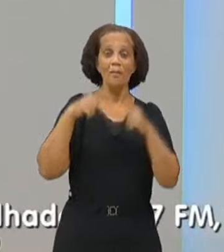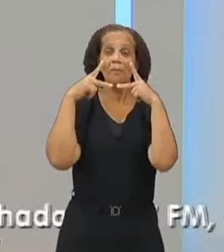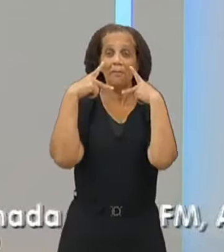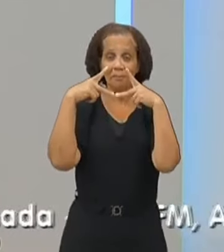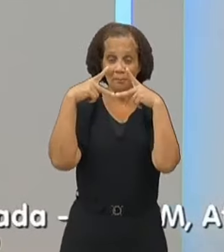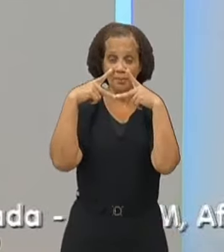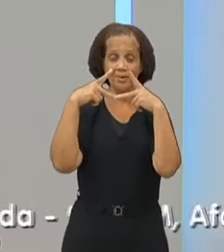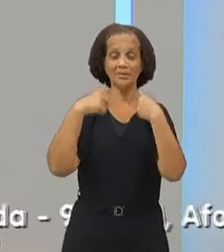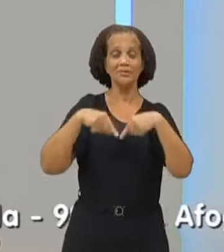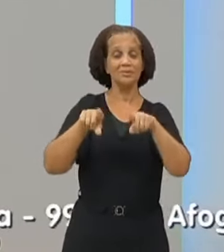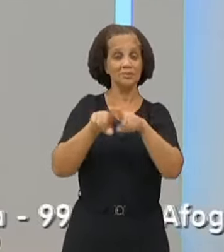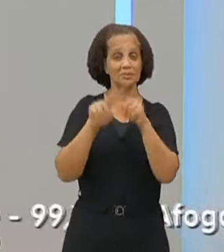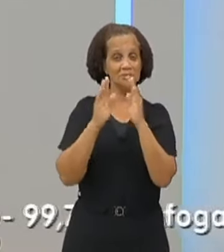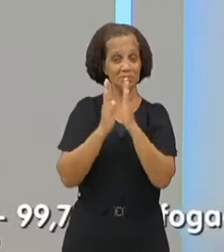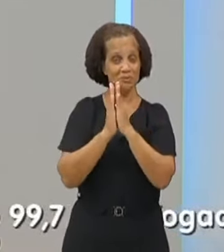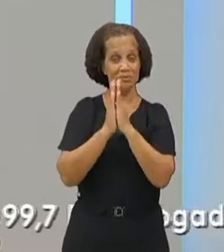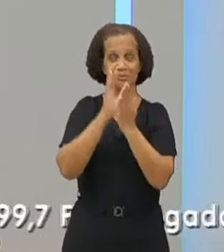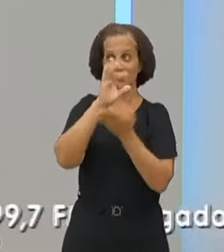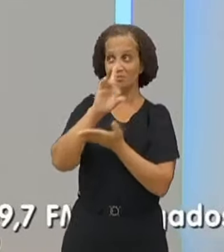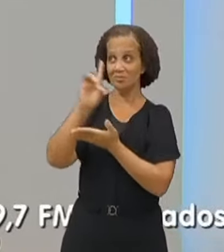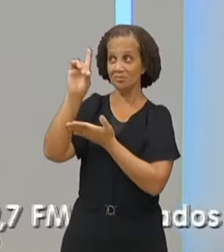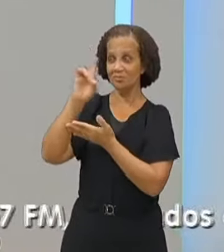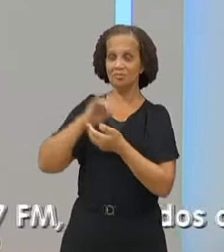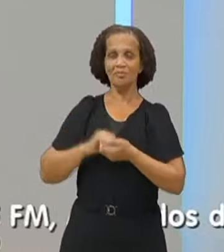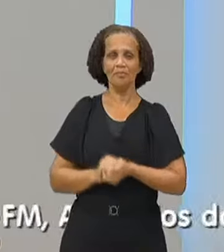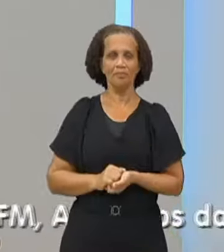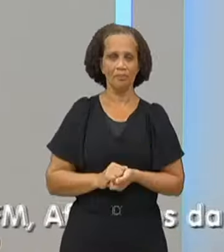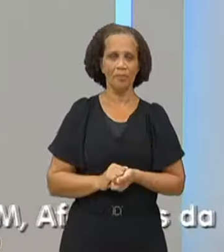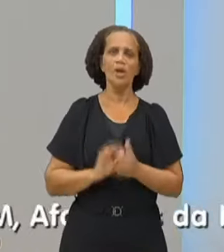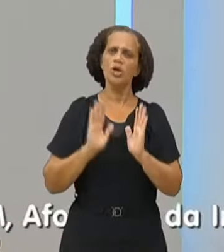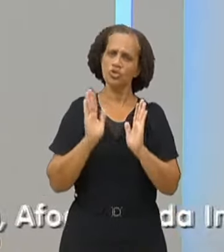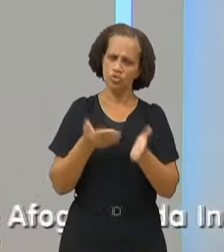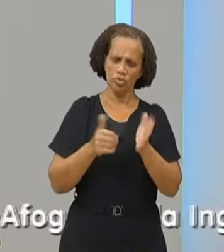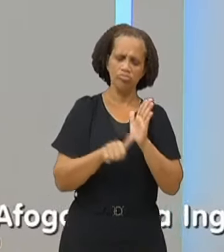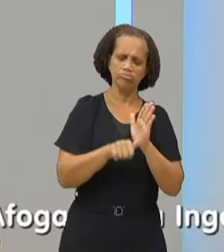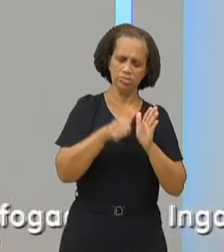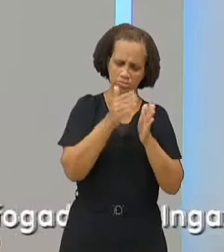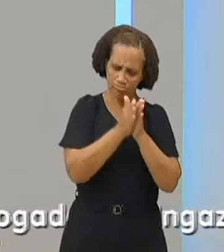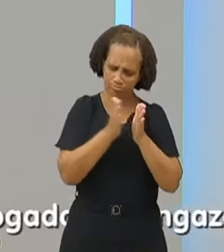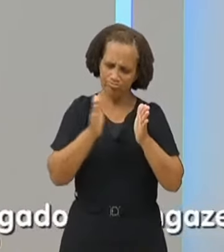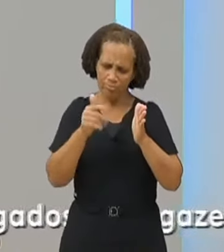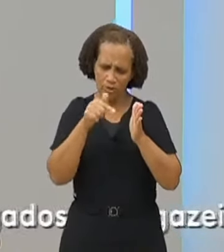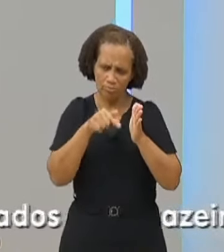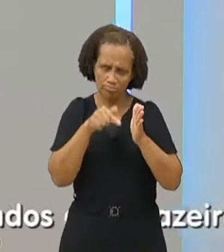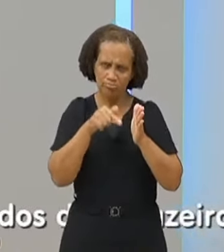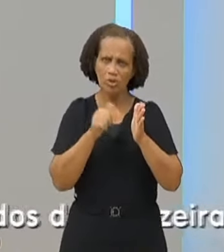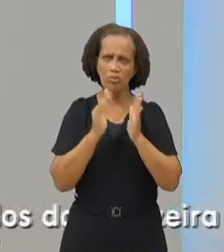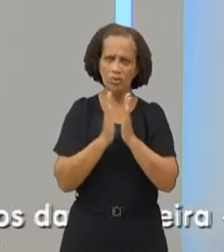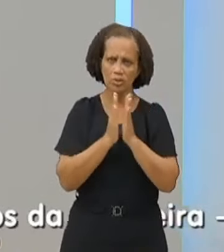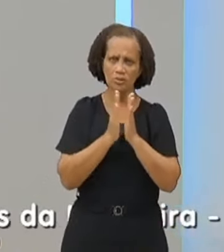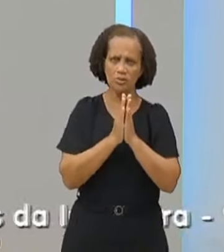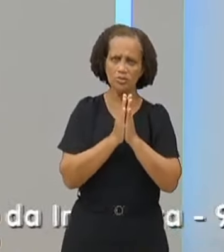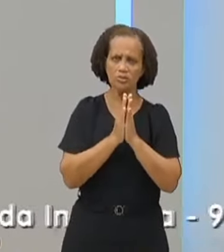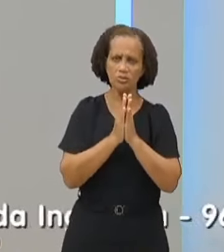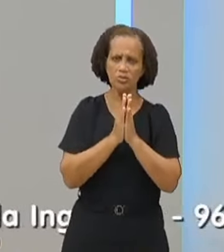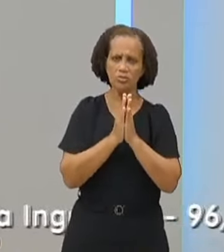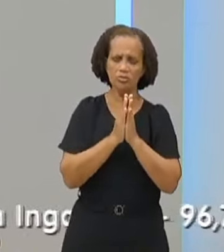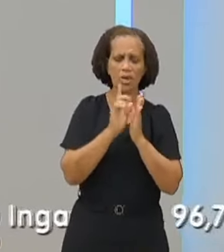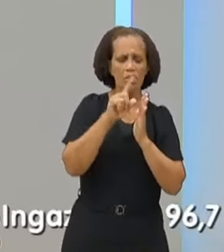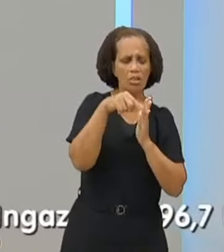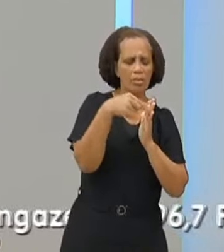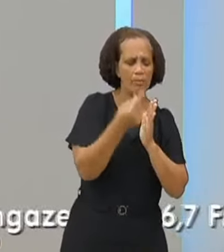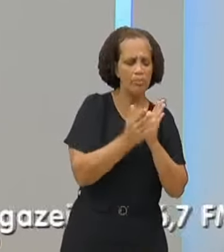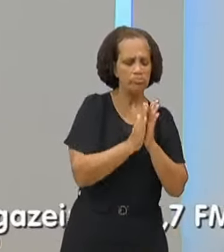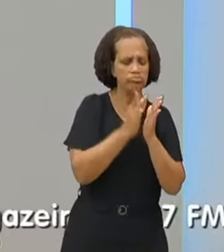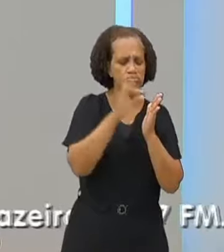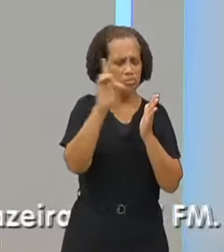para orarmos a Deus. Já tivemos o primeiro momento de oração, após a leitura da